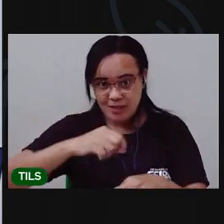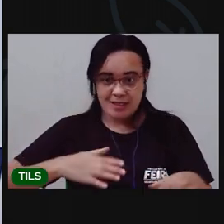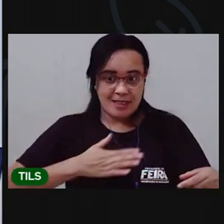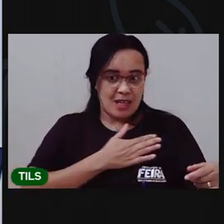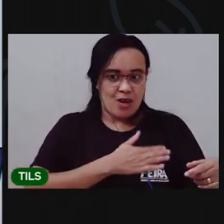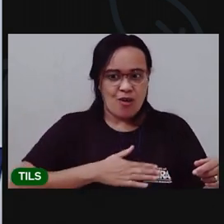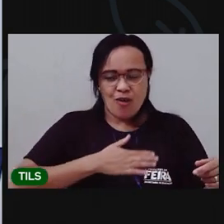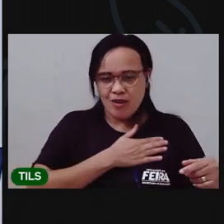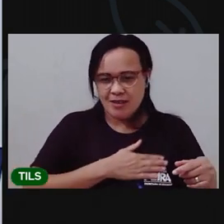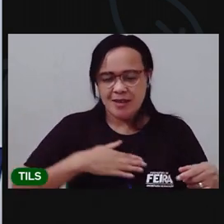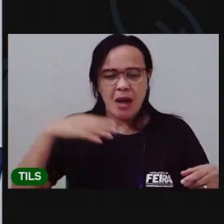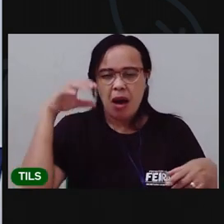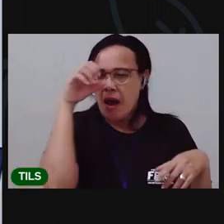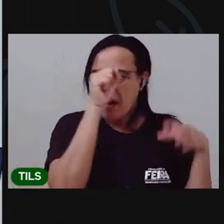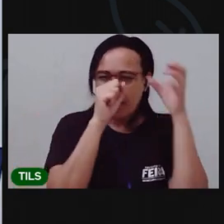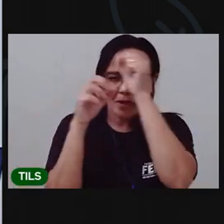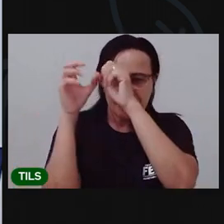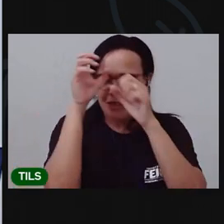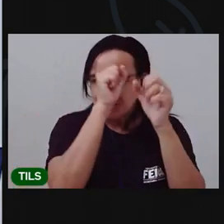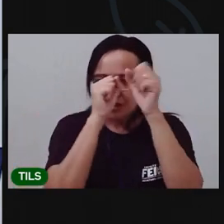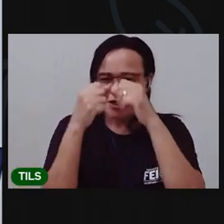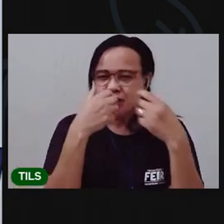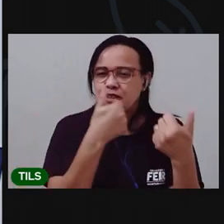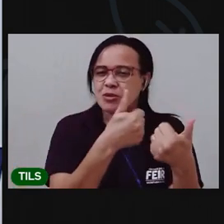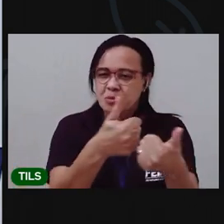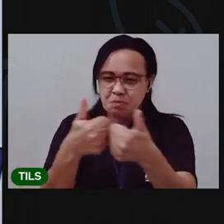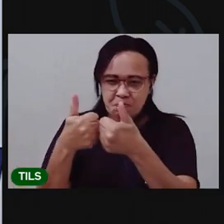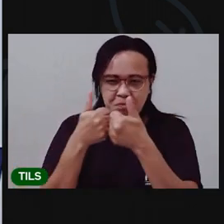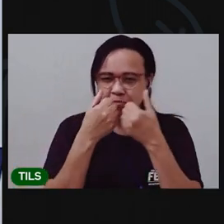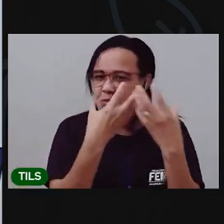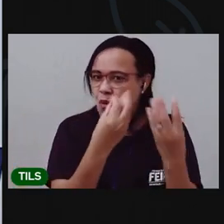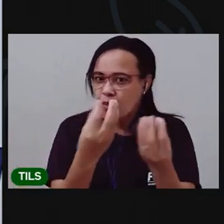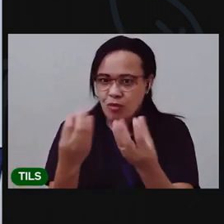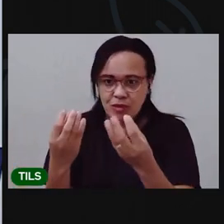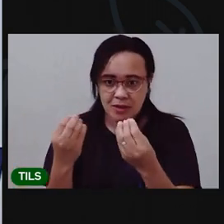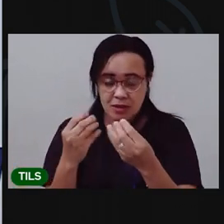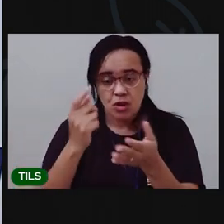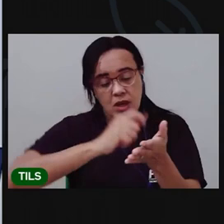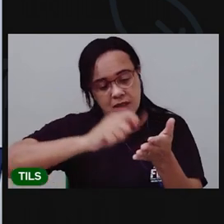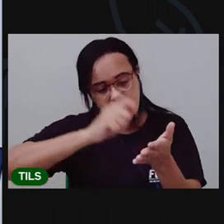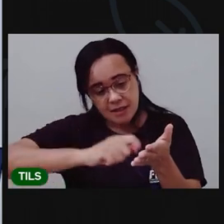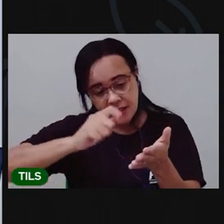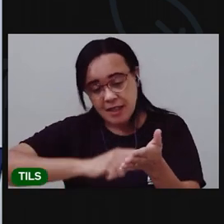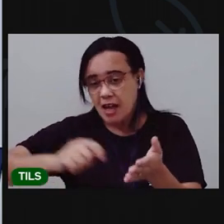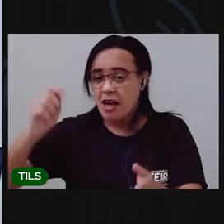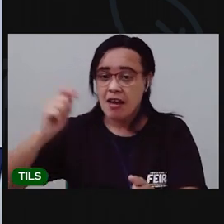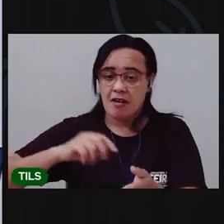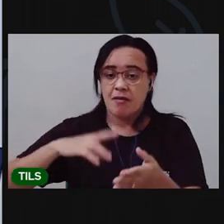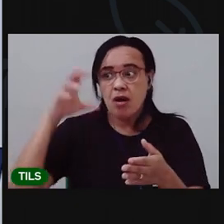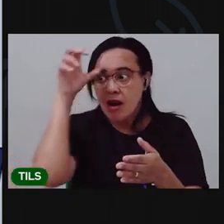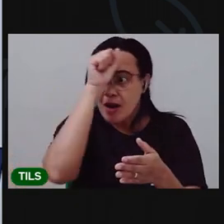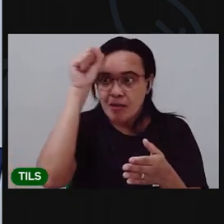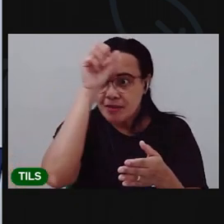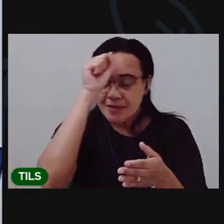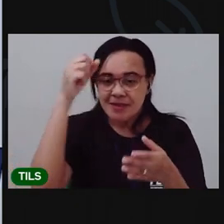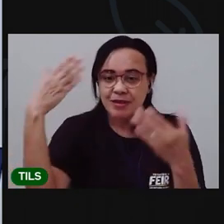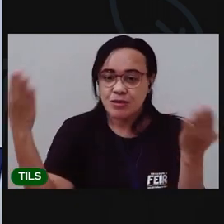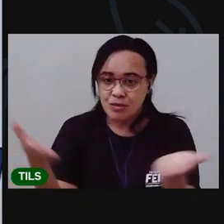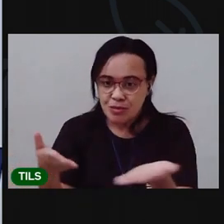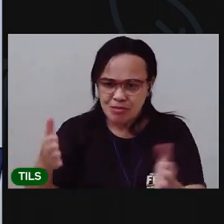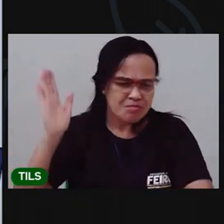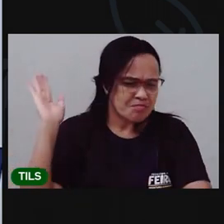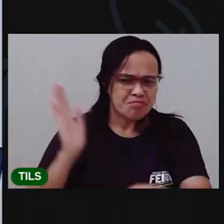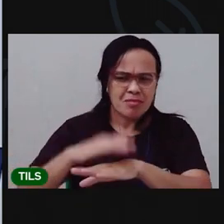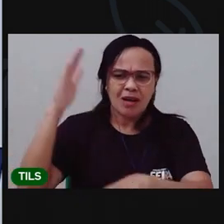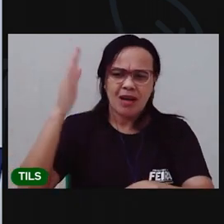Tenham aprendido bastante. Escreve aí o que foi que você aprendeu hoje, o que foi que você mais gostou de aprender hoje. E